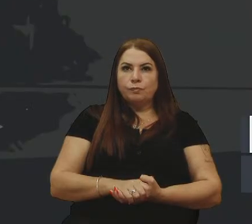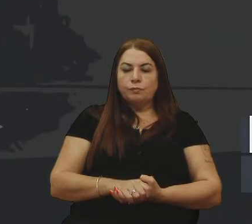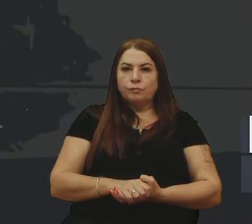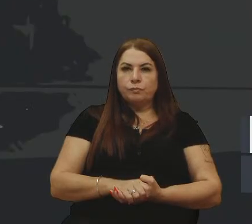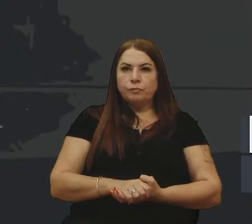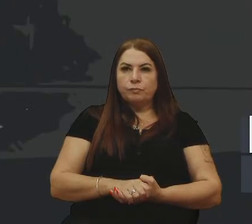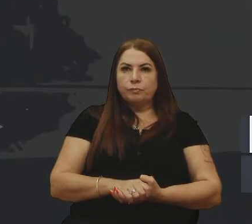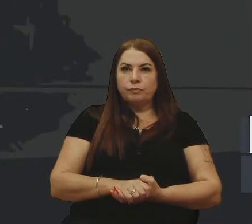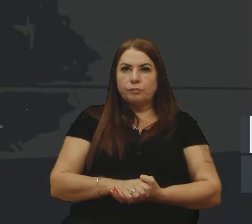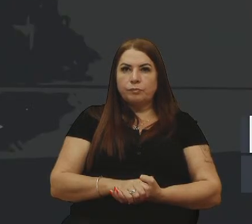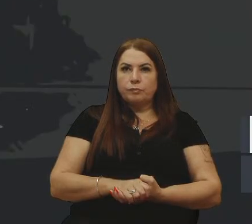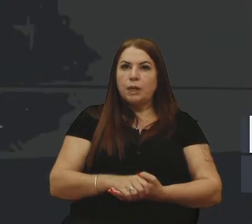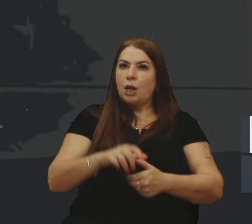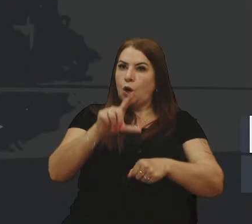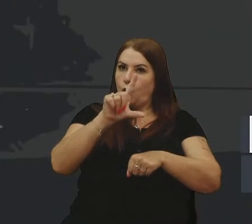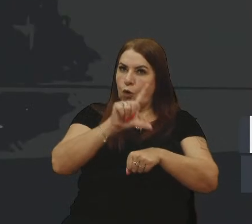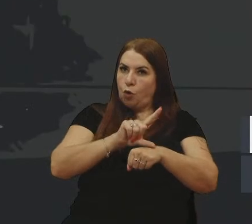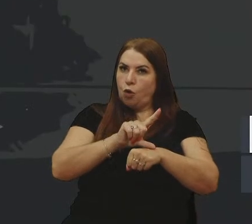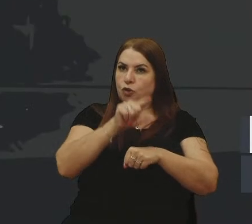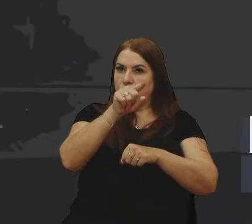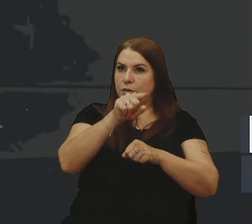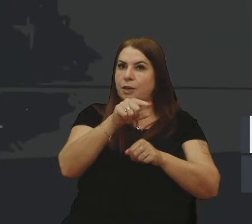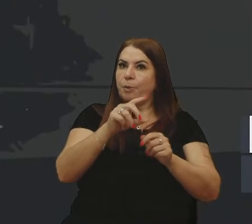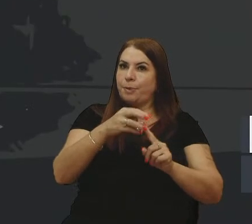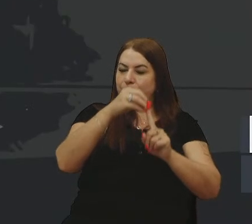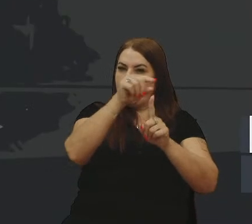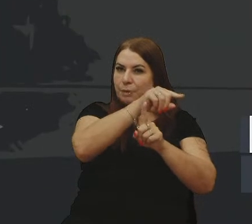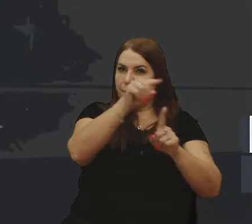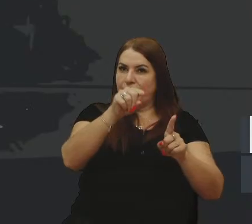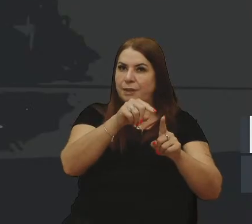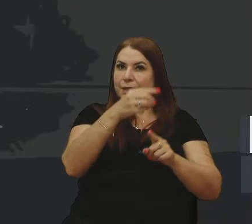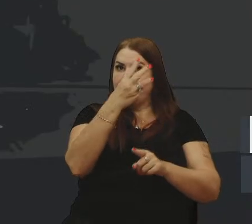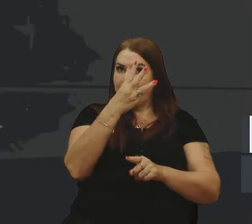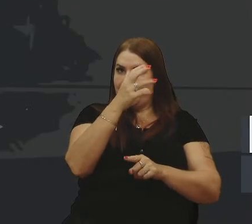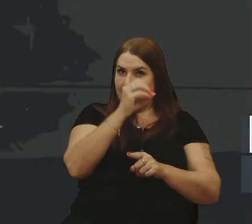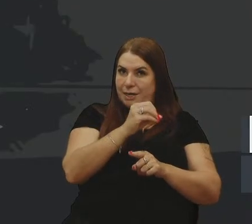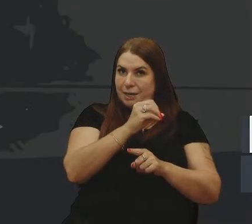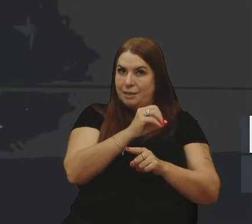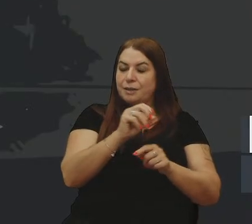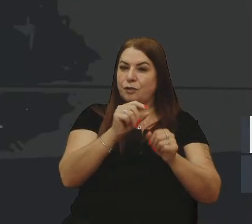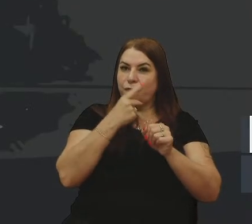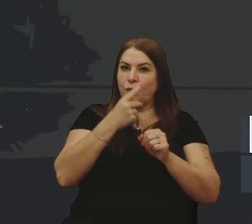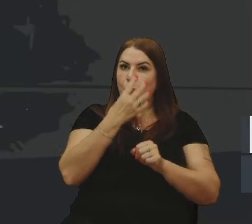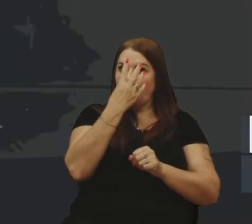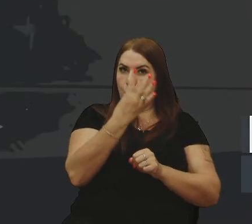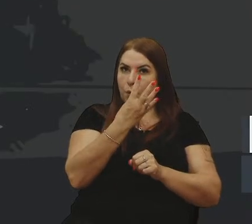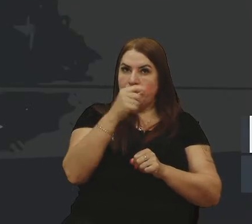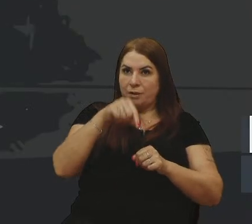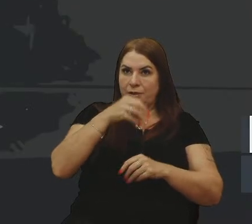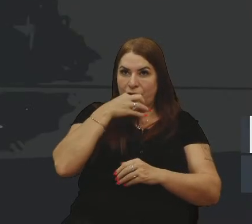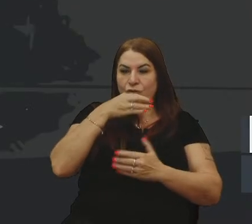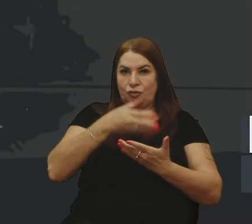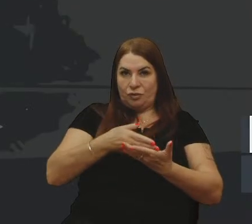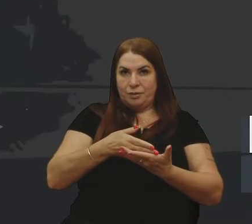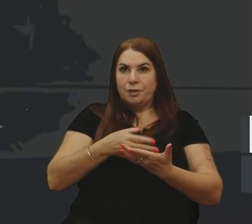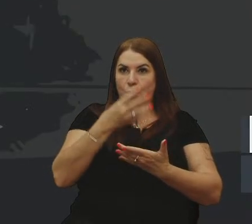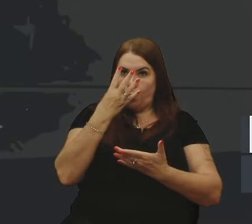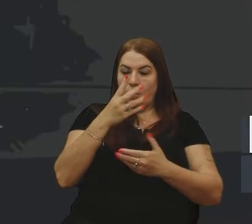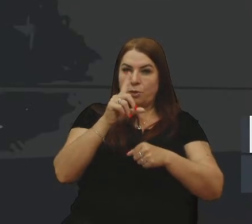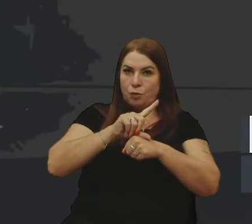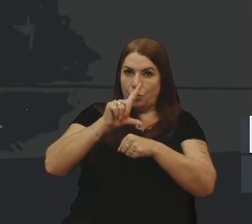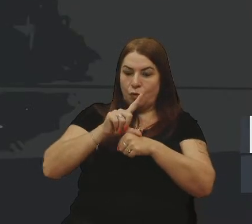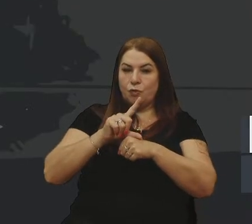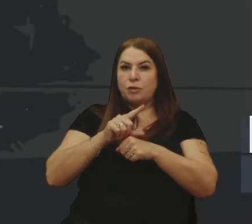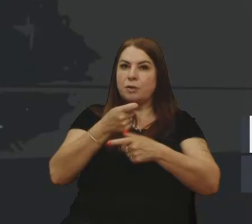Aqui tem a loja Conceito aqui de Caxias, só para vocês terem uma ideia, dessas 30 operações que eu falei para vocês, 4 estão em Caxias. Essas 4 lojas de Caxias